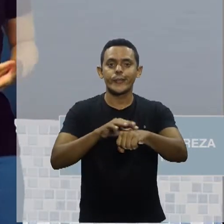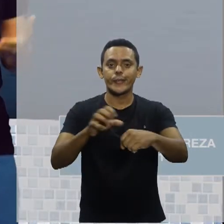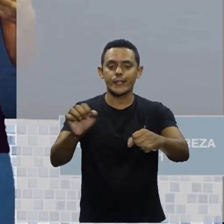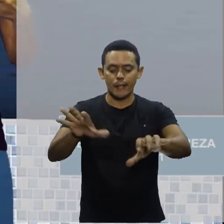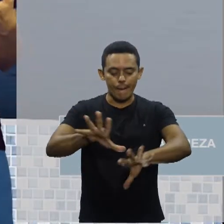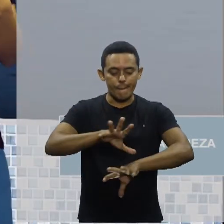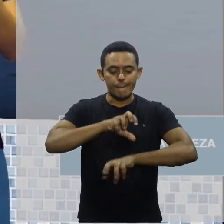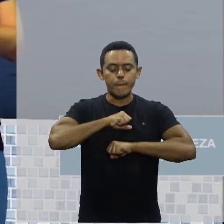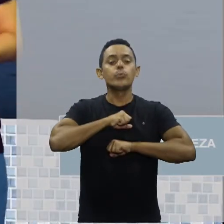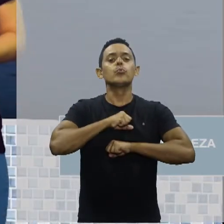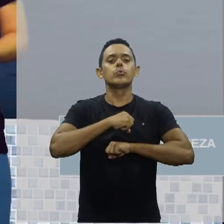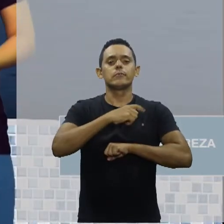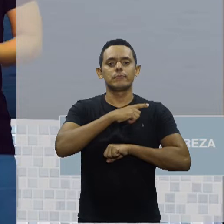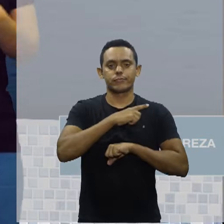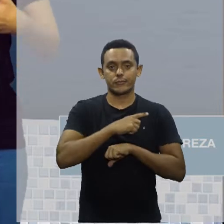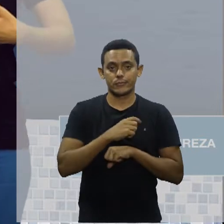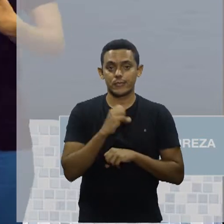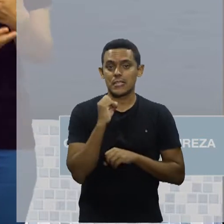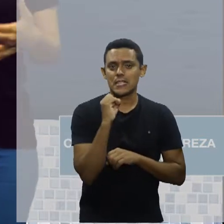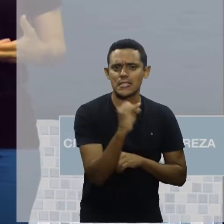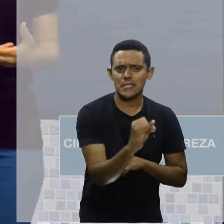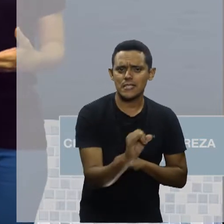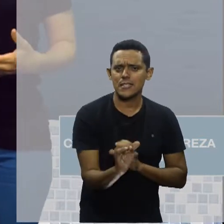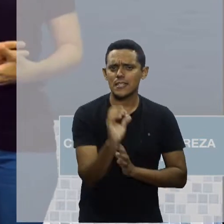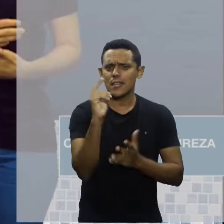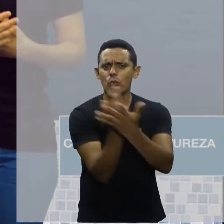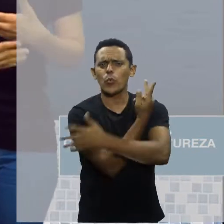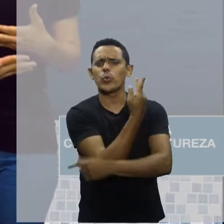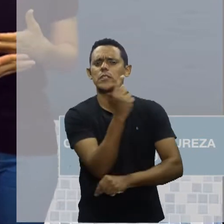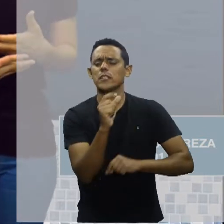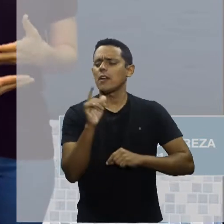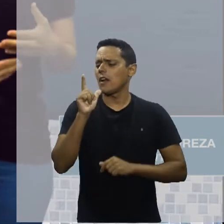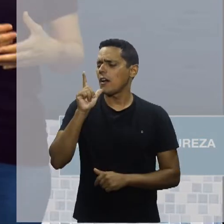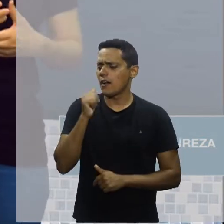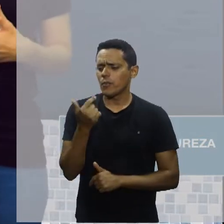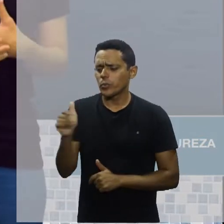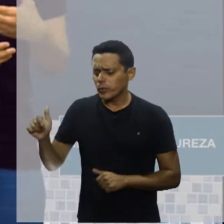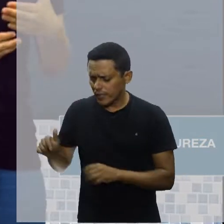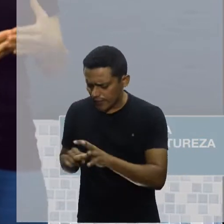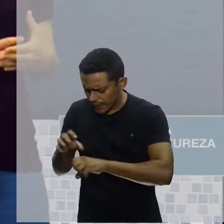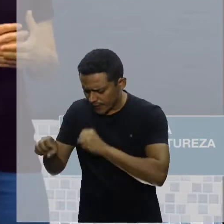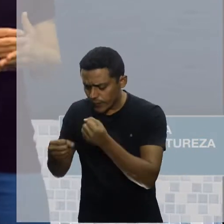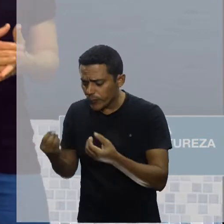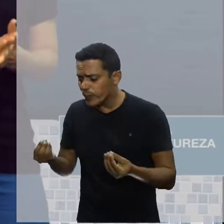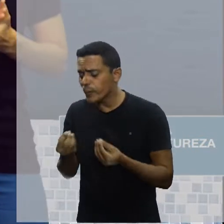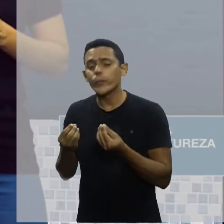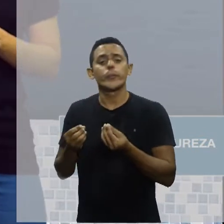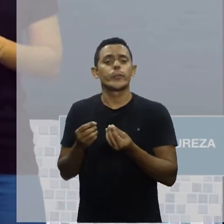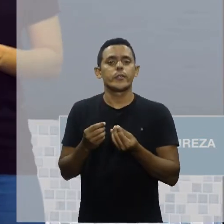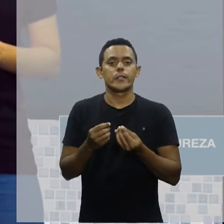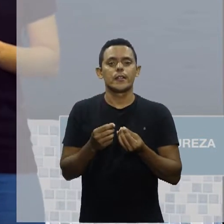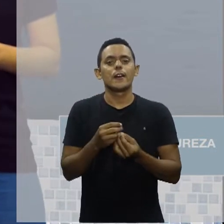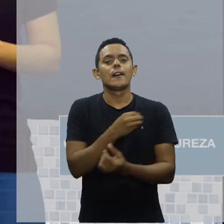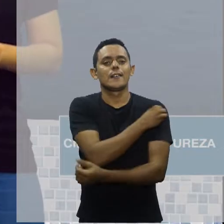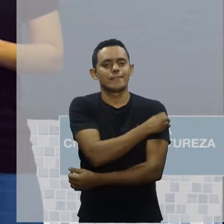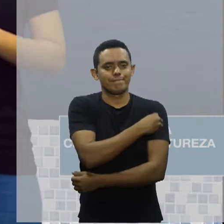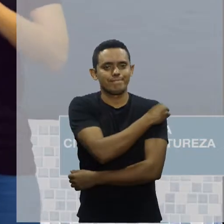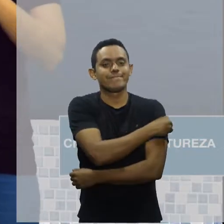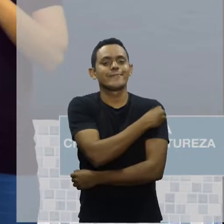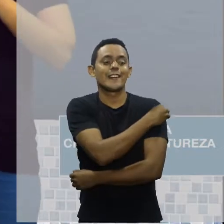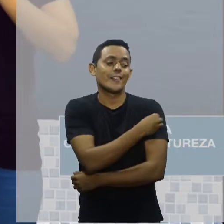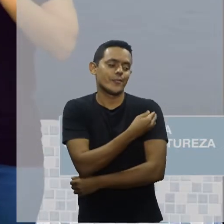haver água e sabão, o álcool em gel, o álcool 70, também é uma excelente medida para a desinfecção.